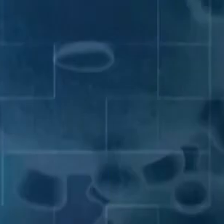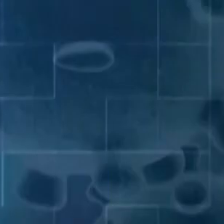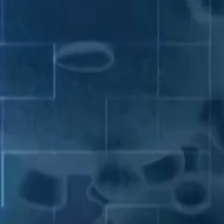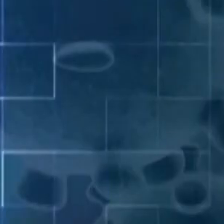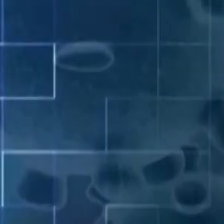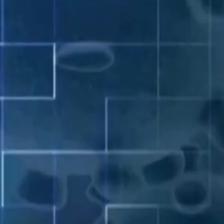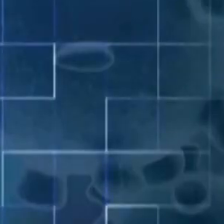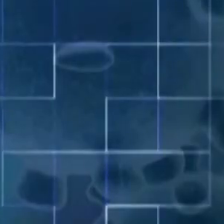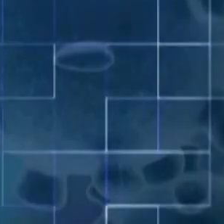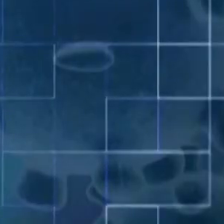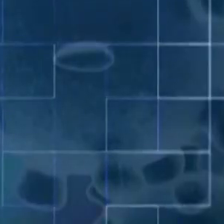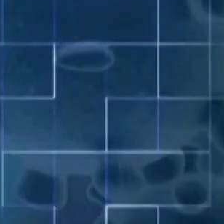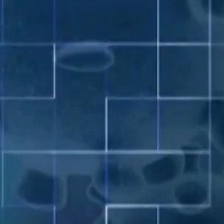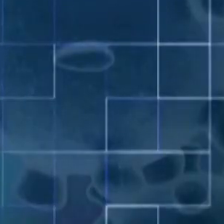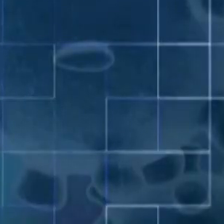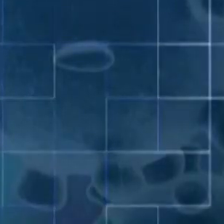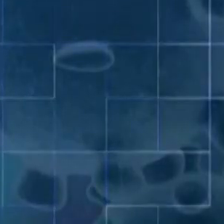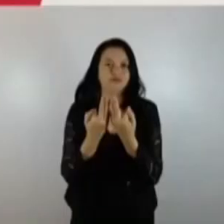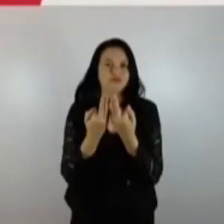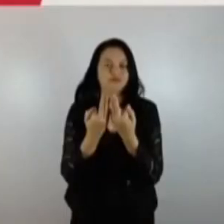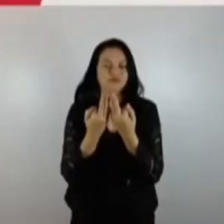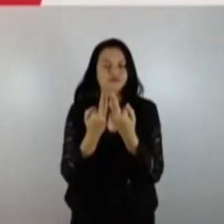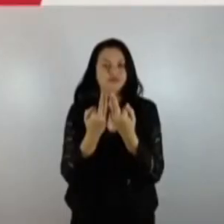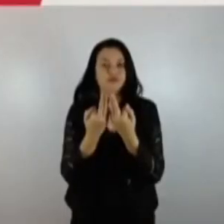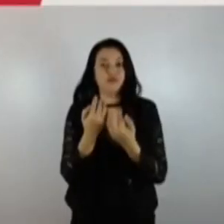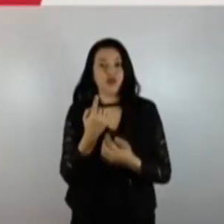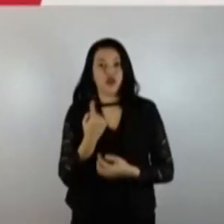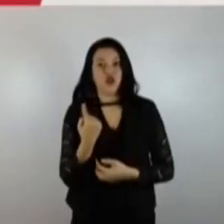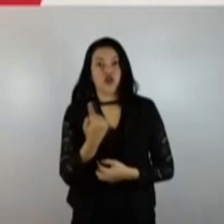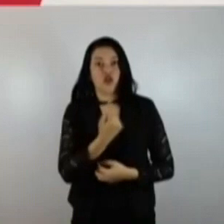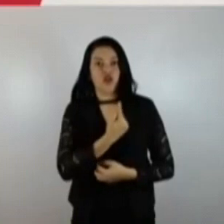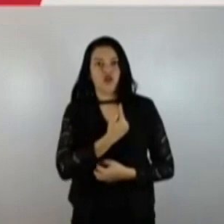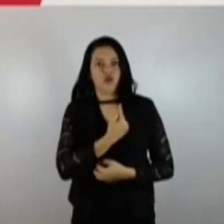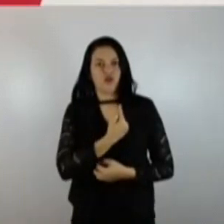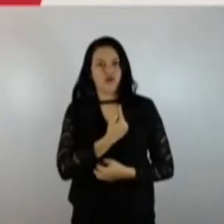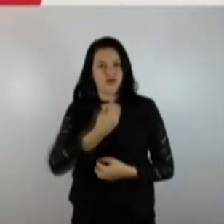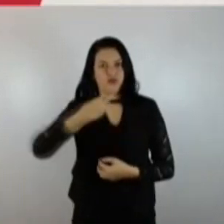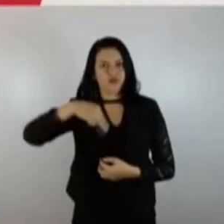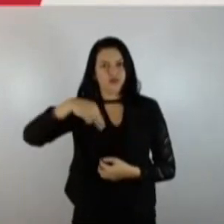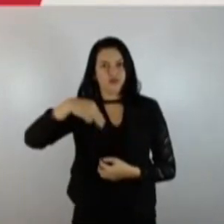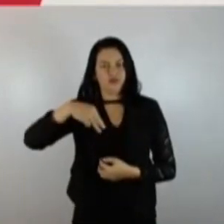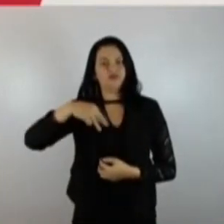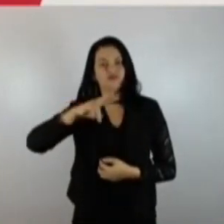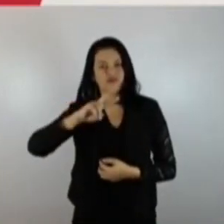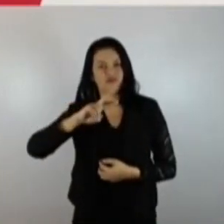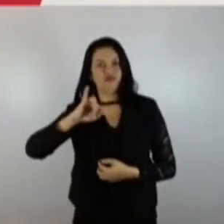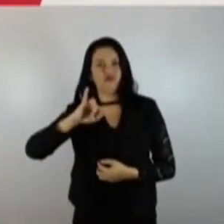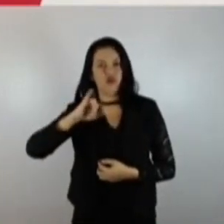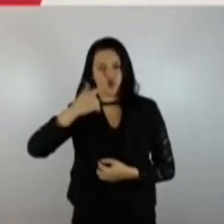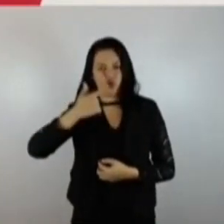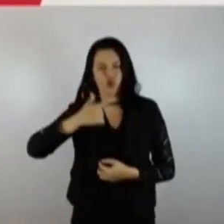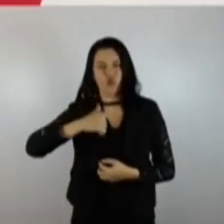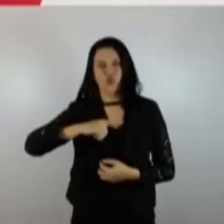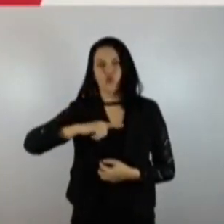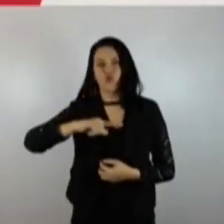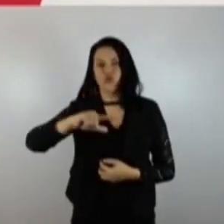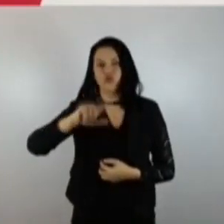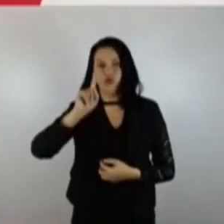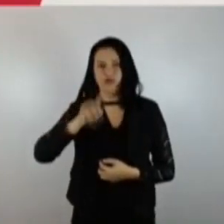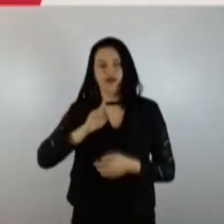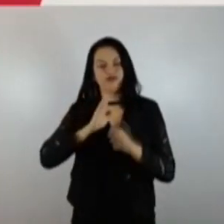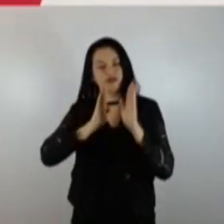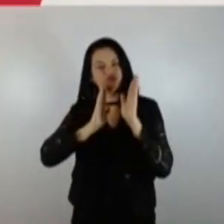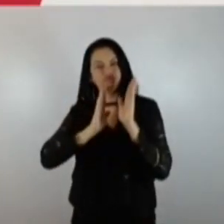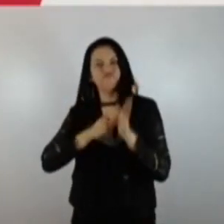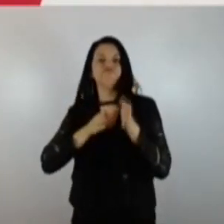sociais. Redução dos serviços essenciais. Nós vamos continuar, portanto, nesta